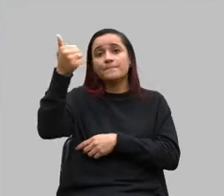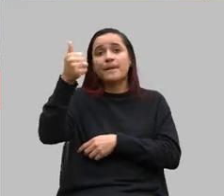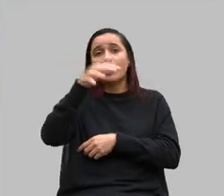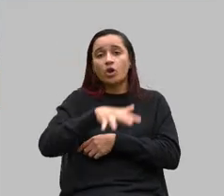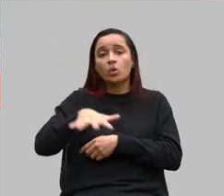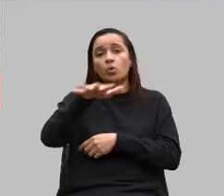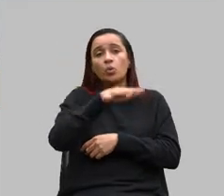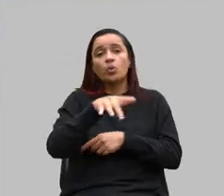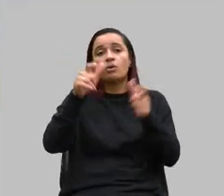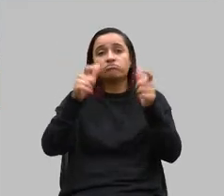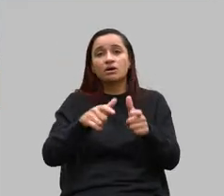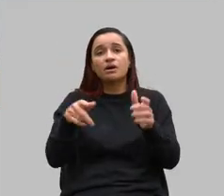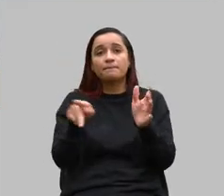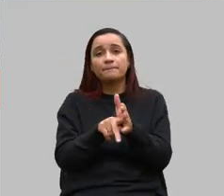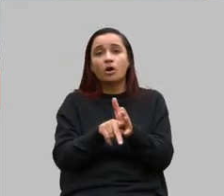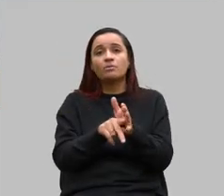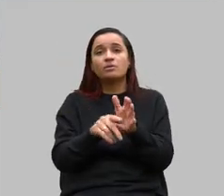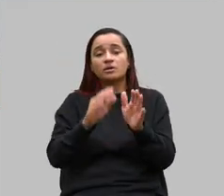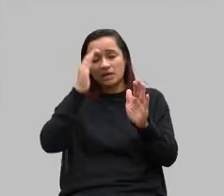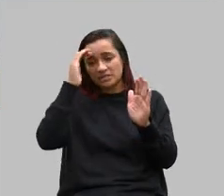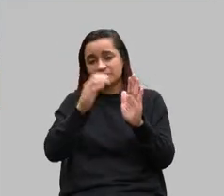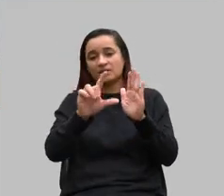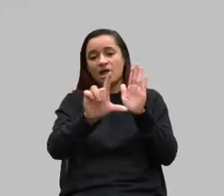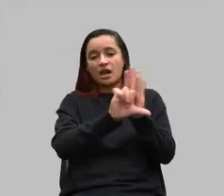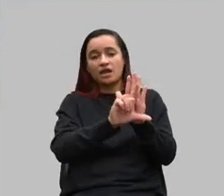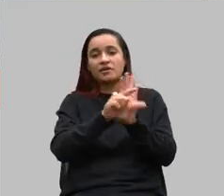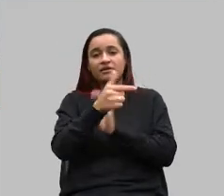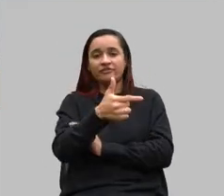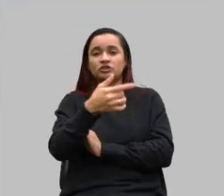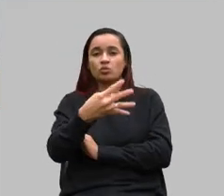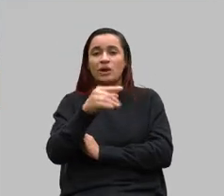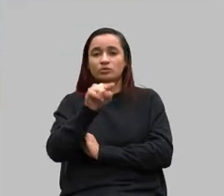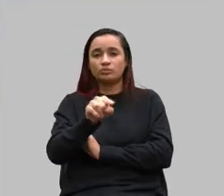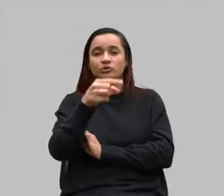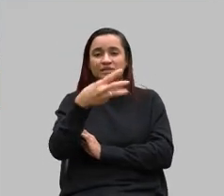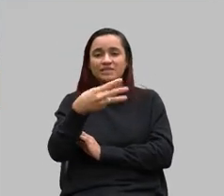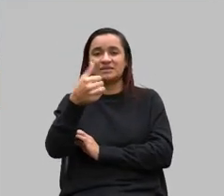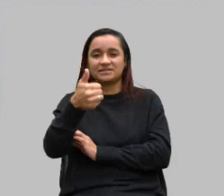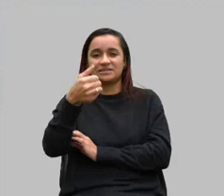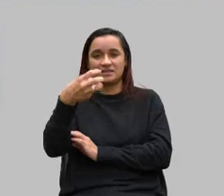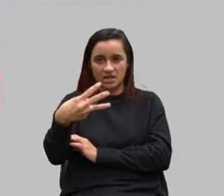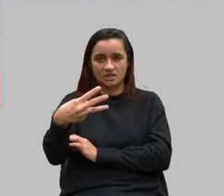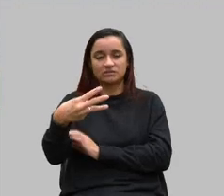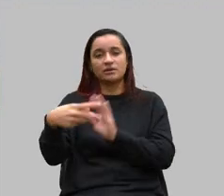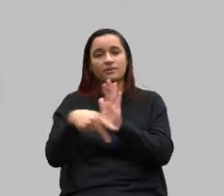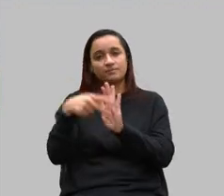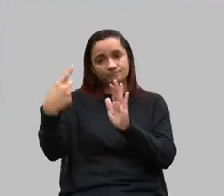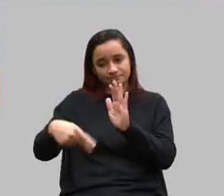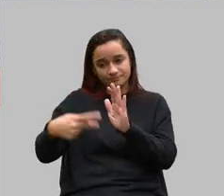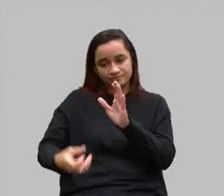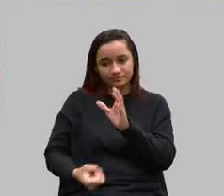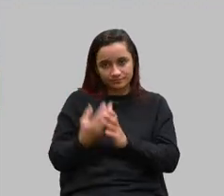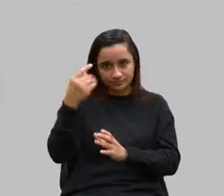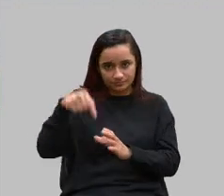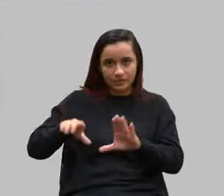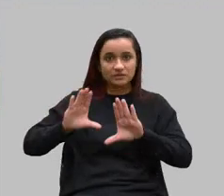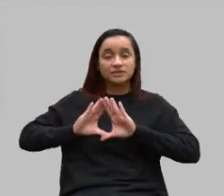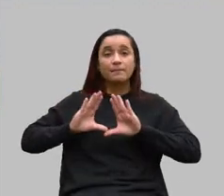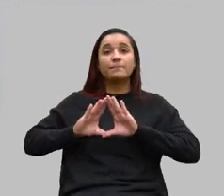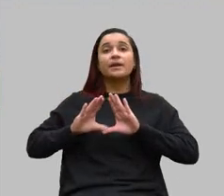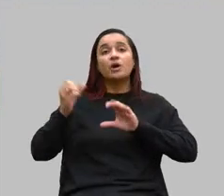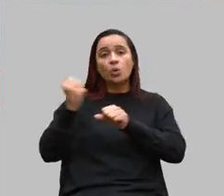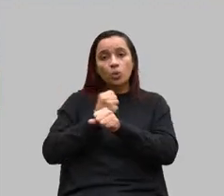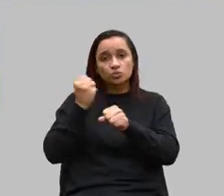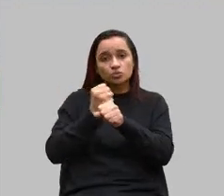luz do regimento da lei 24333 do Regimento dessa casa Construir uma